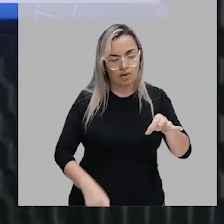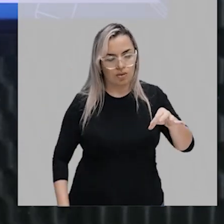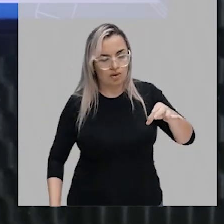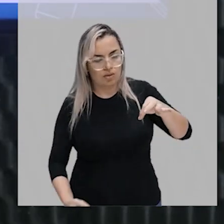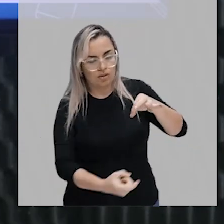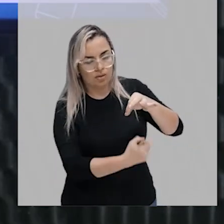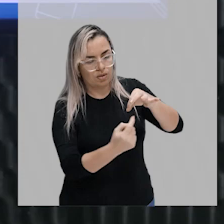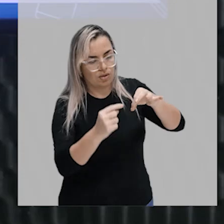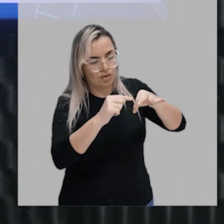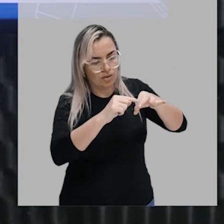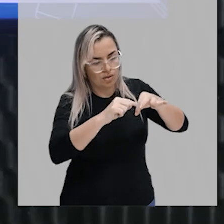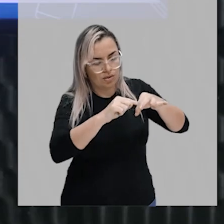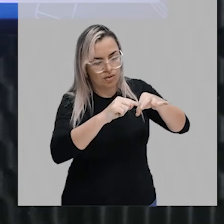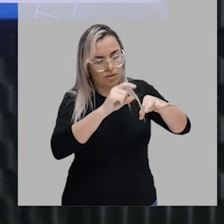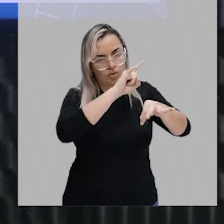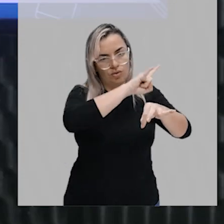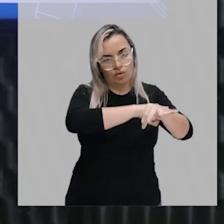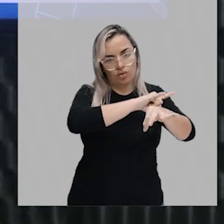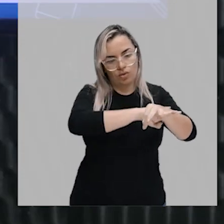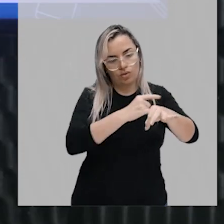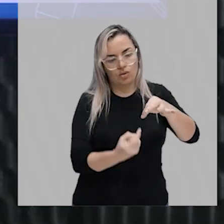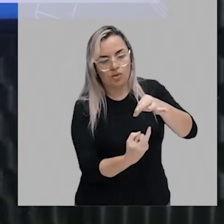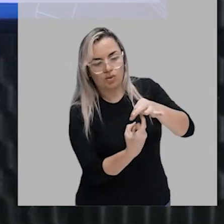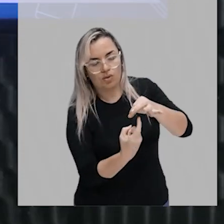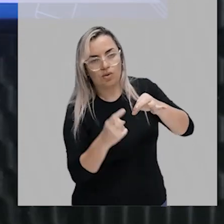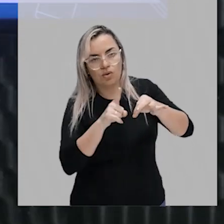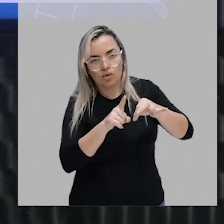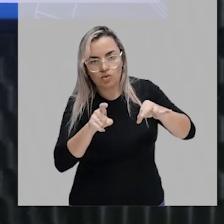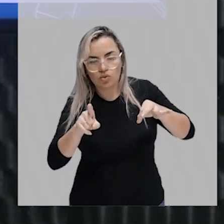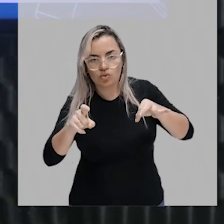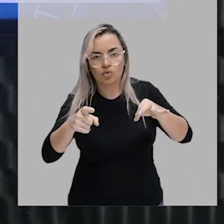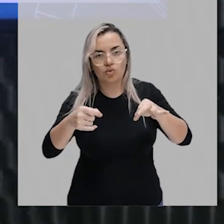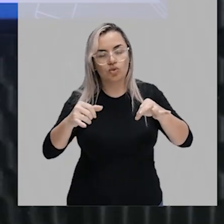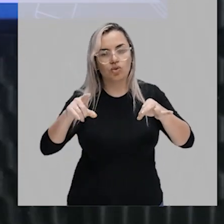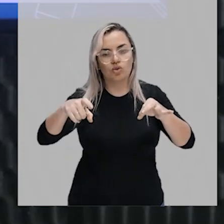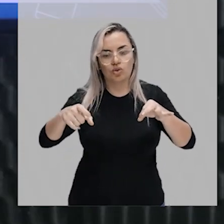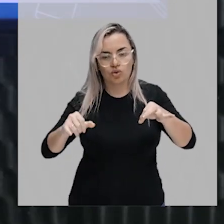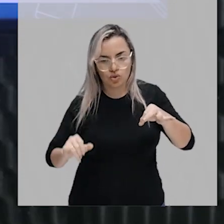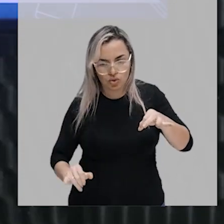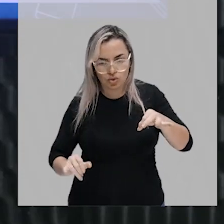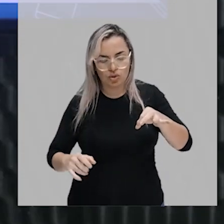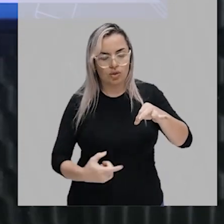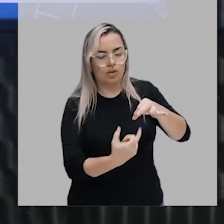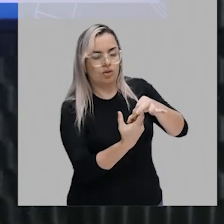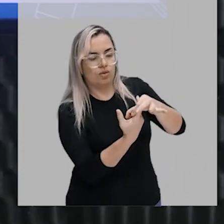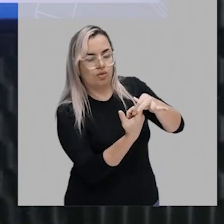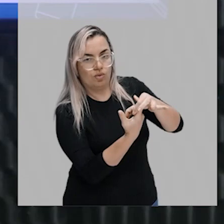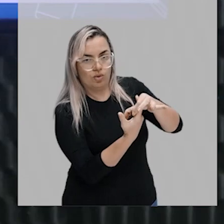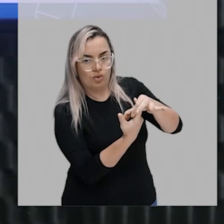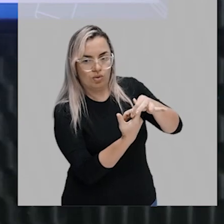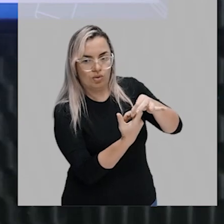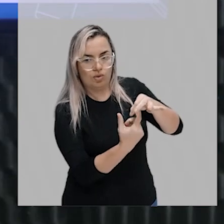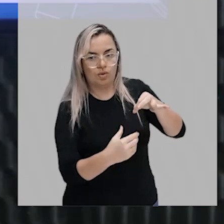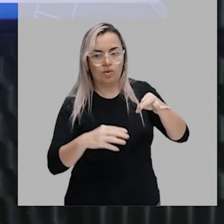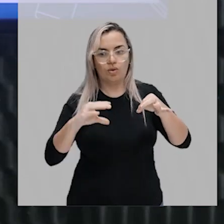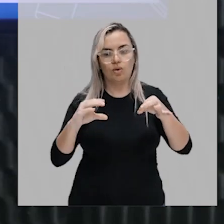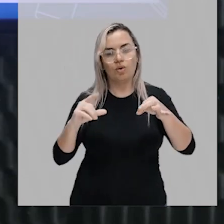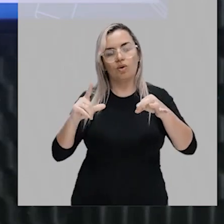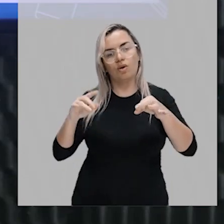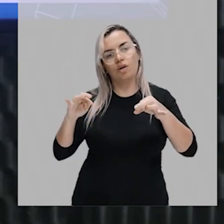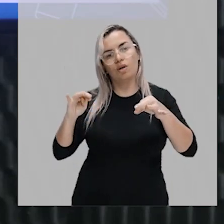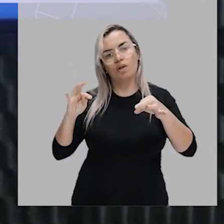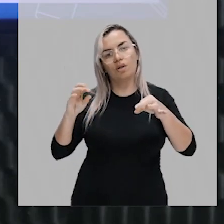Órcio uretral. Aqui nós temos o clitóris. E aqui nós temos grandes